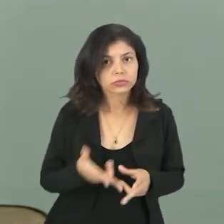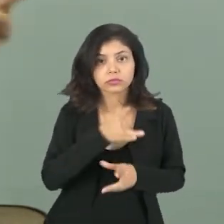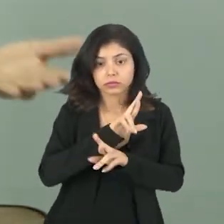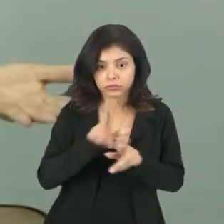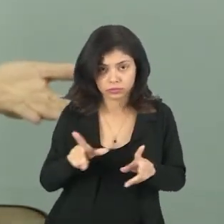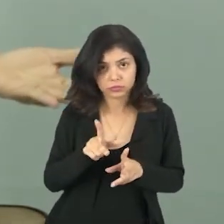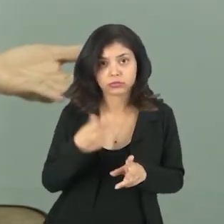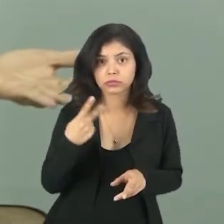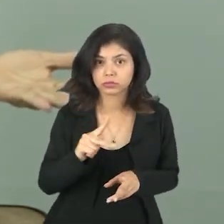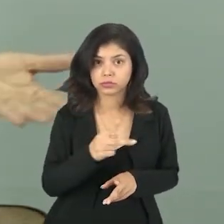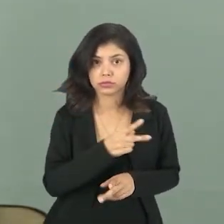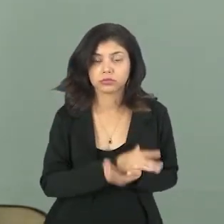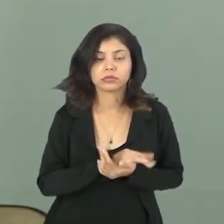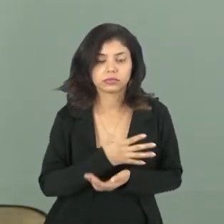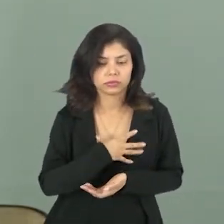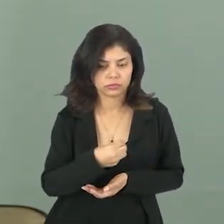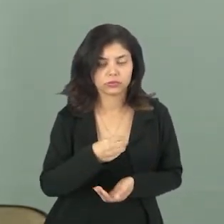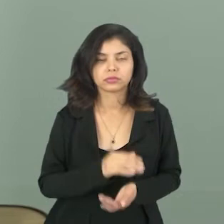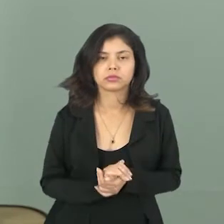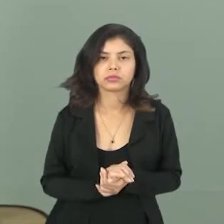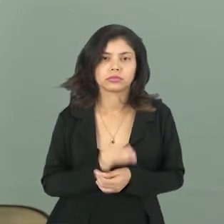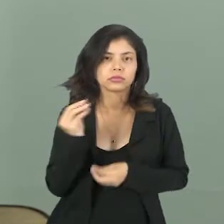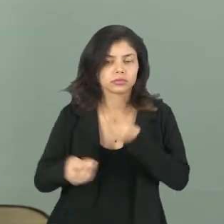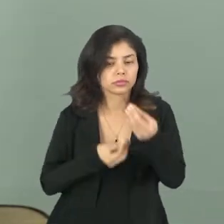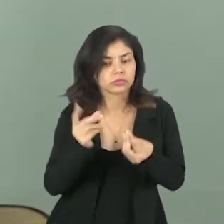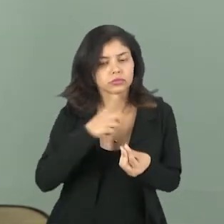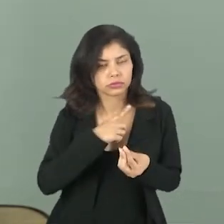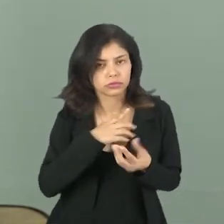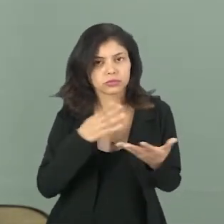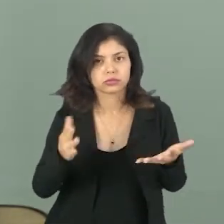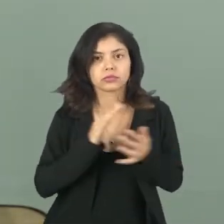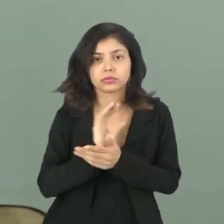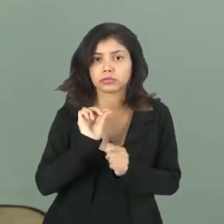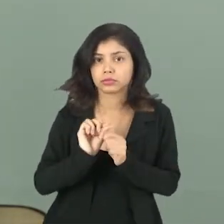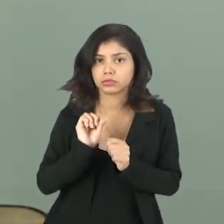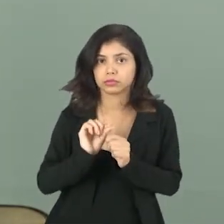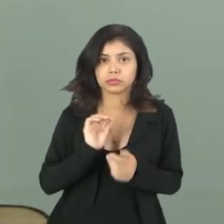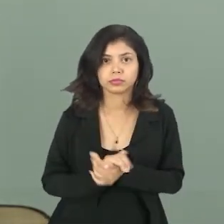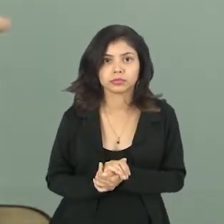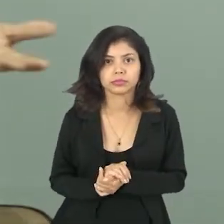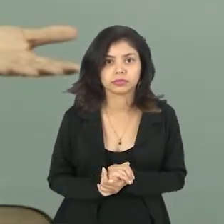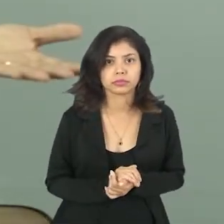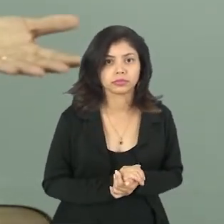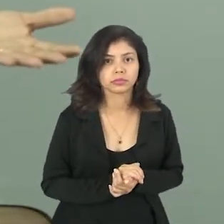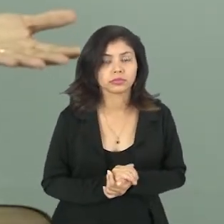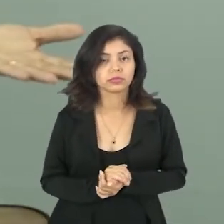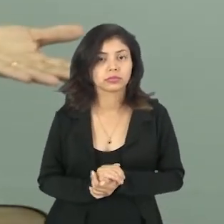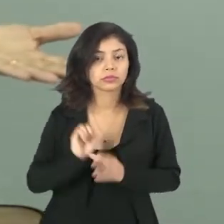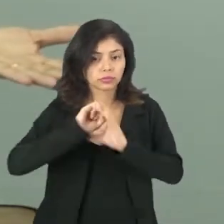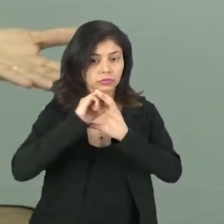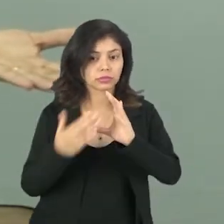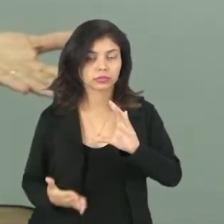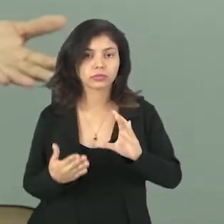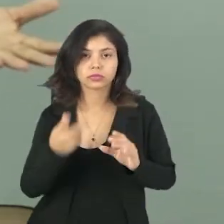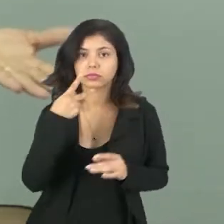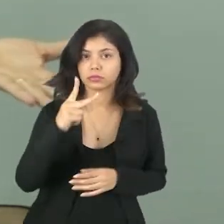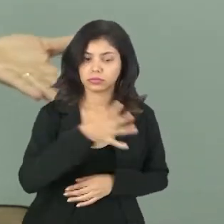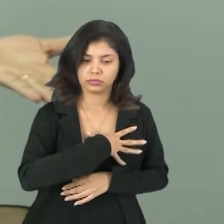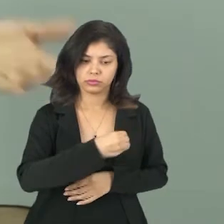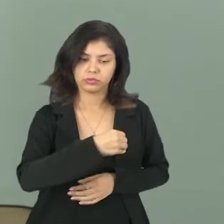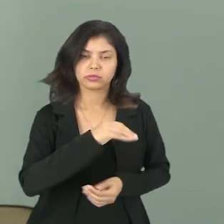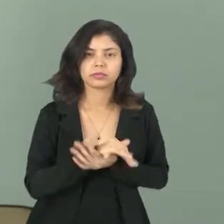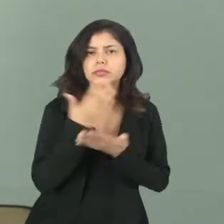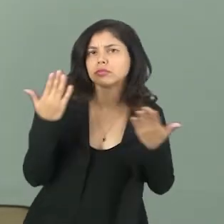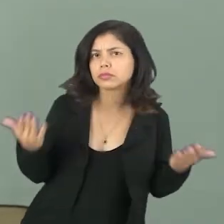distinguir os seus filhotes não é mesmo e como é então que ela faz essa esse relato de características dos seus